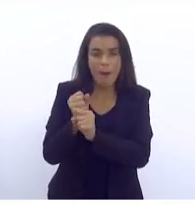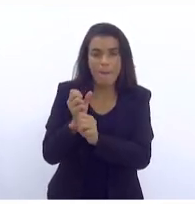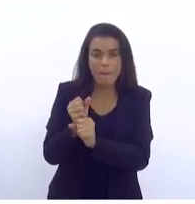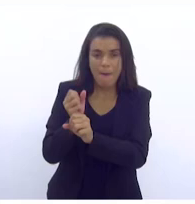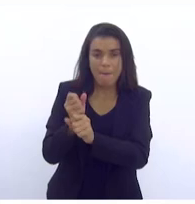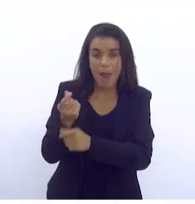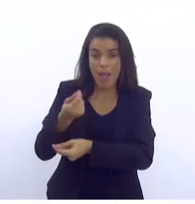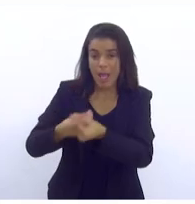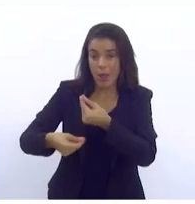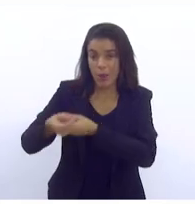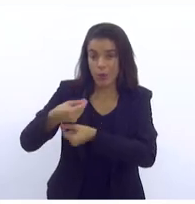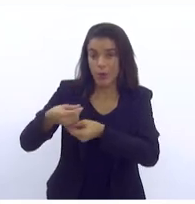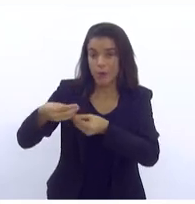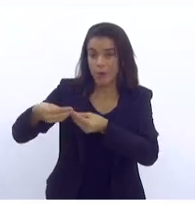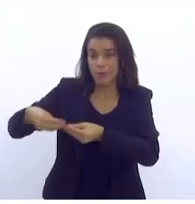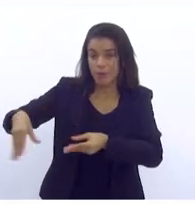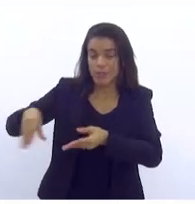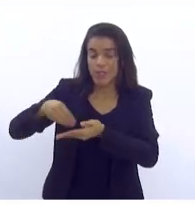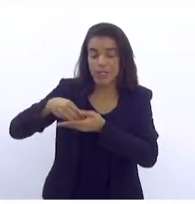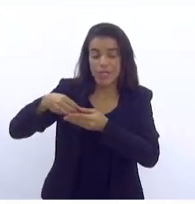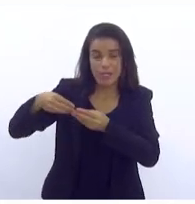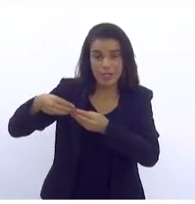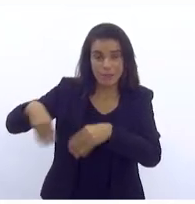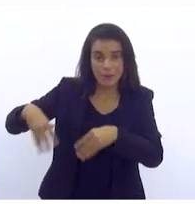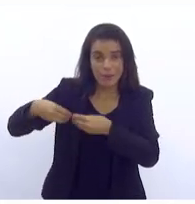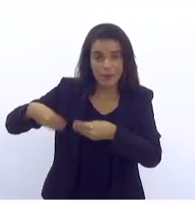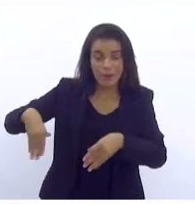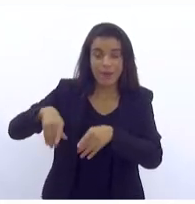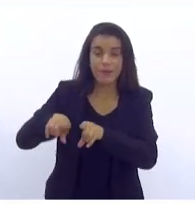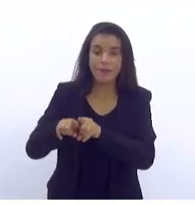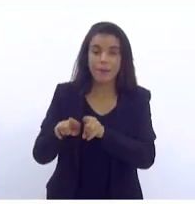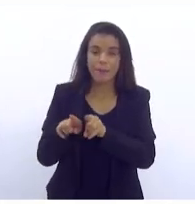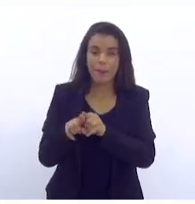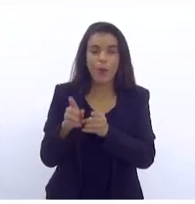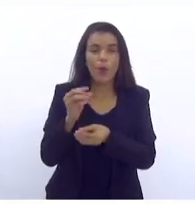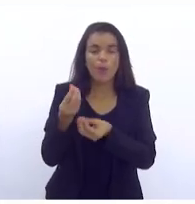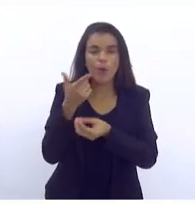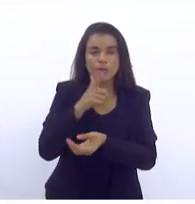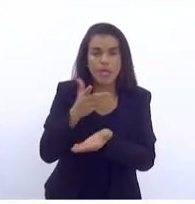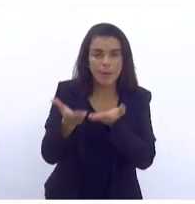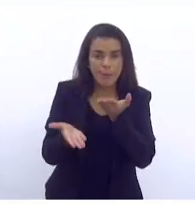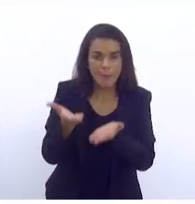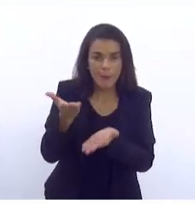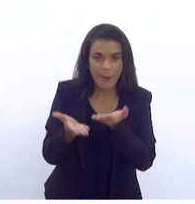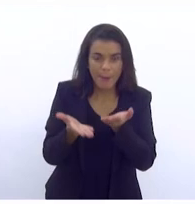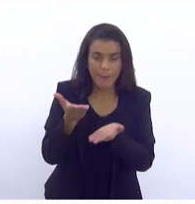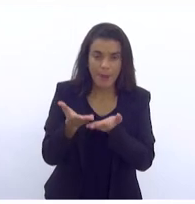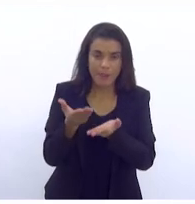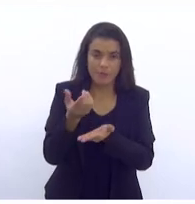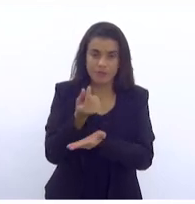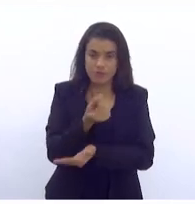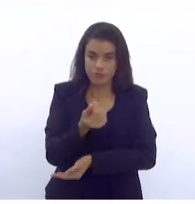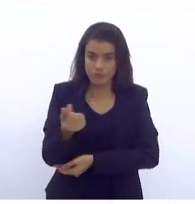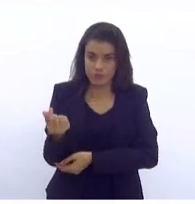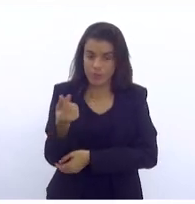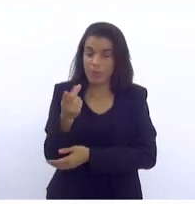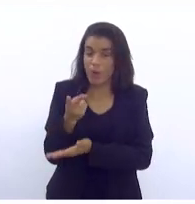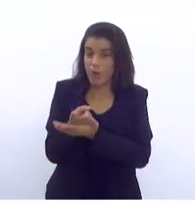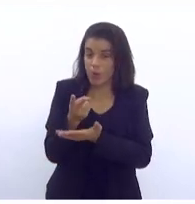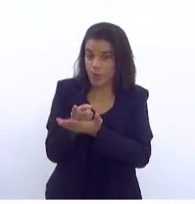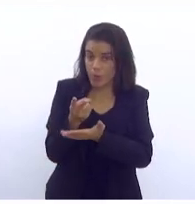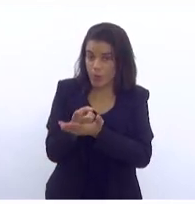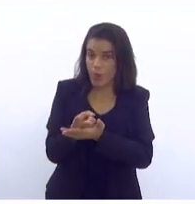econômicos financeiros como é que eu faço com com o equilíbrio da tarifa Lembrando que foi mantida a estrutura tarifária da